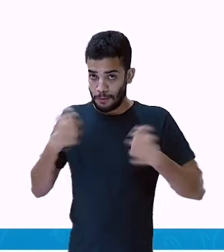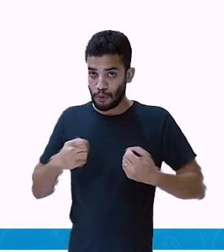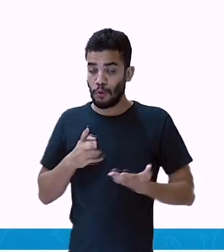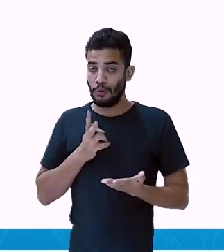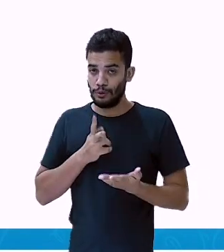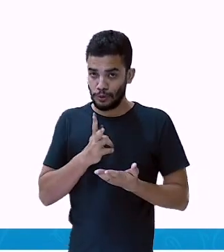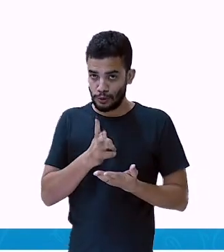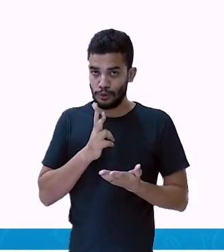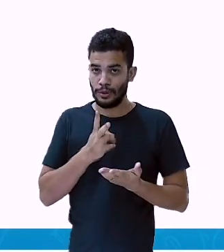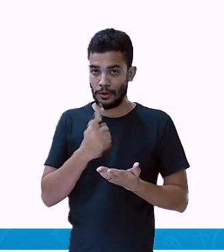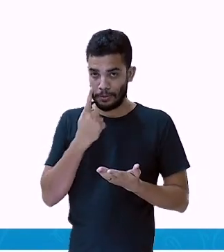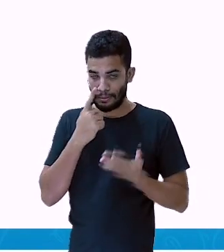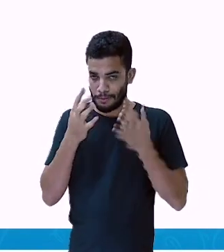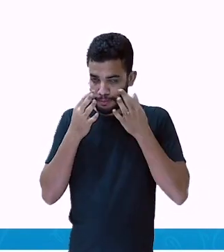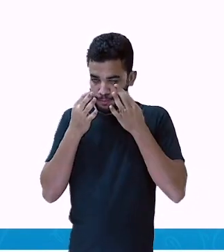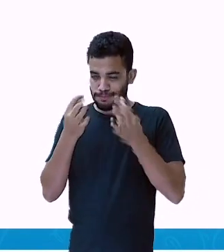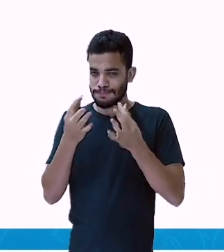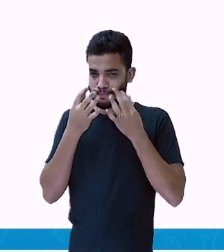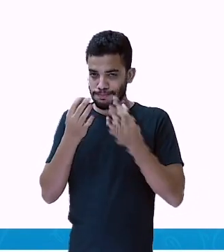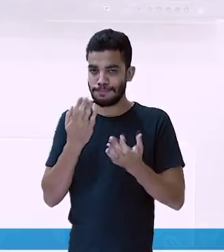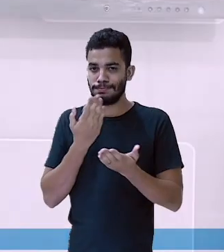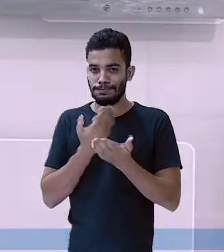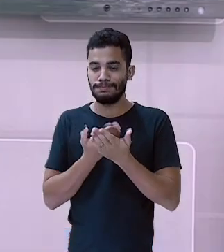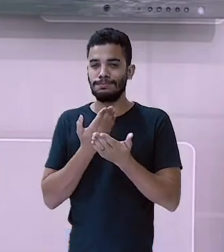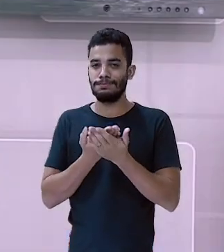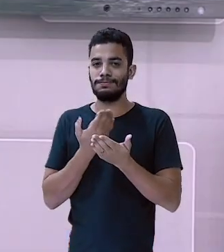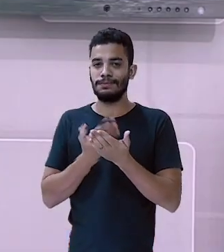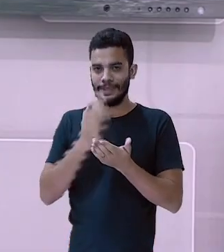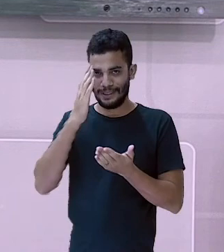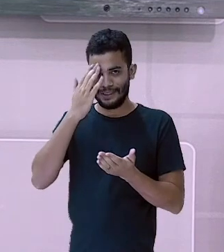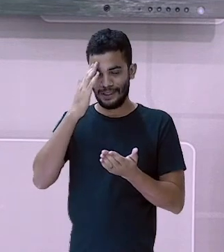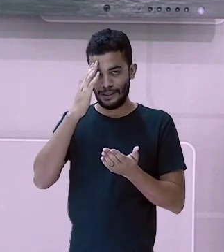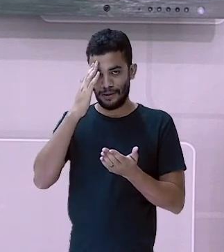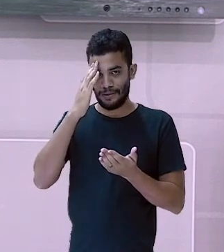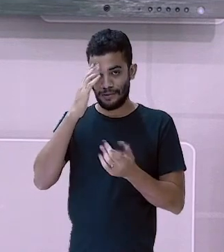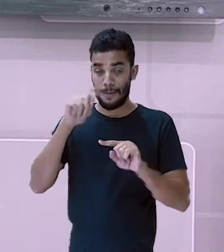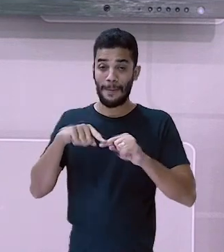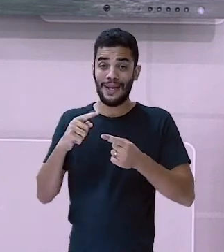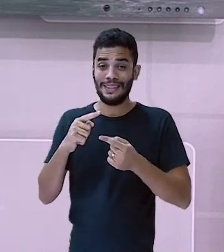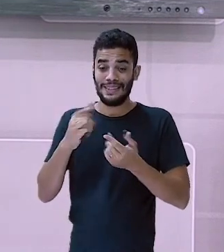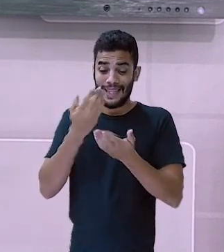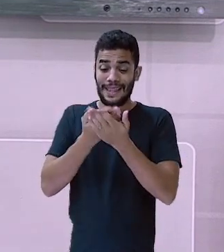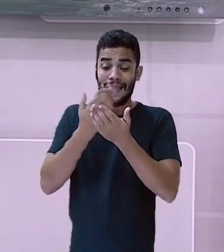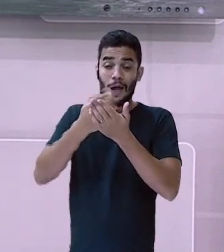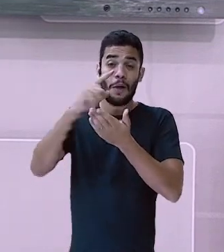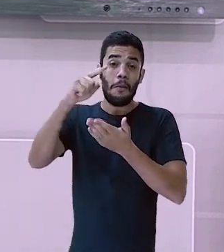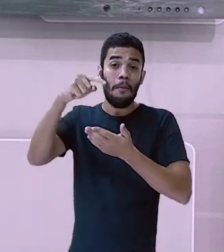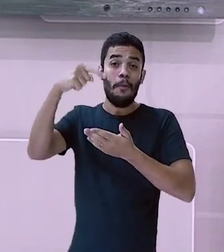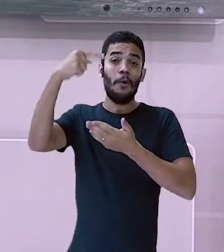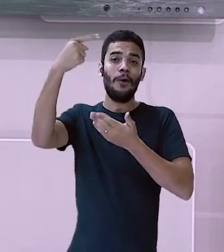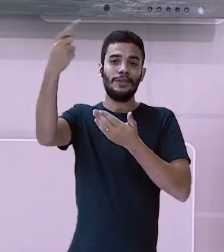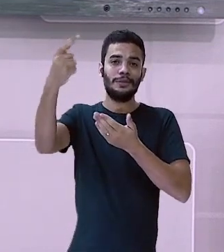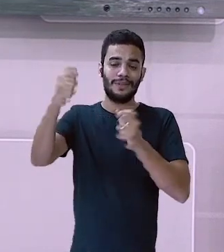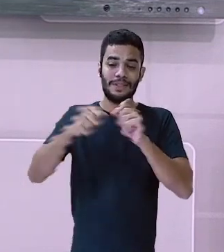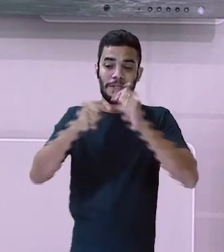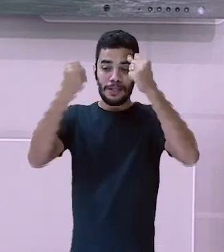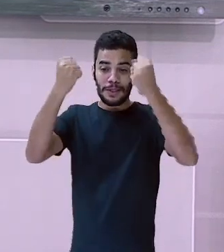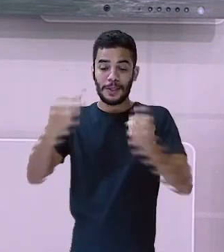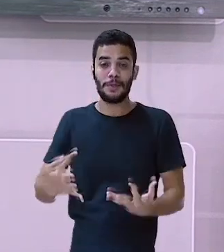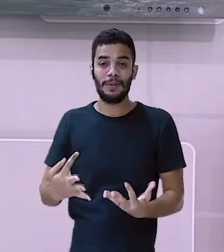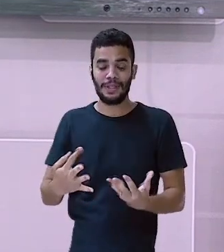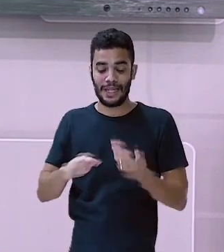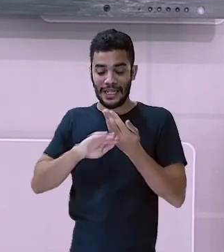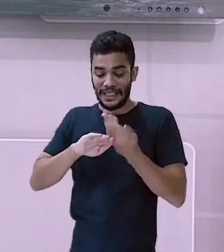continuar ligado com a gente e na próxima aula nós falaremos sobre a separação dos